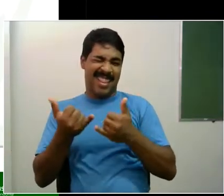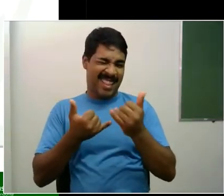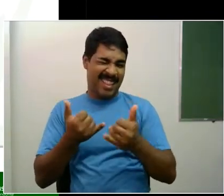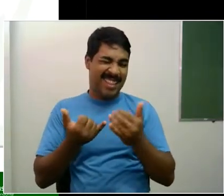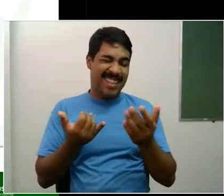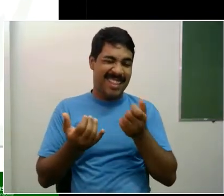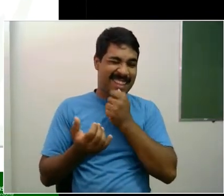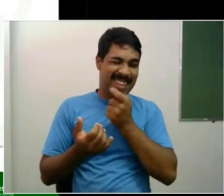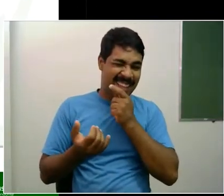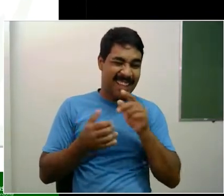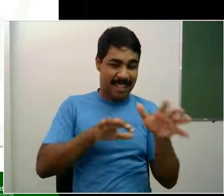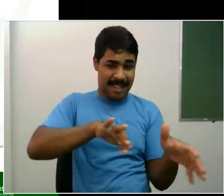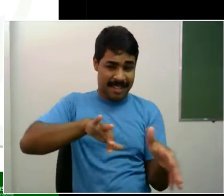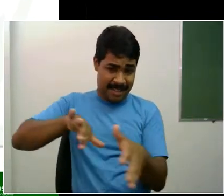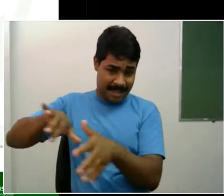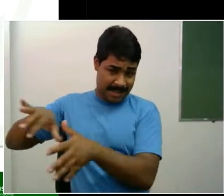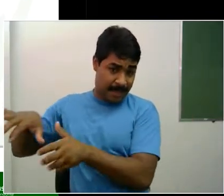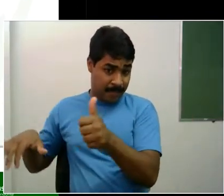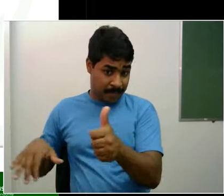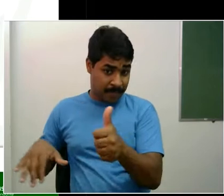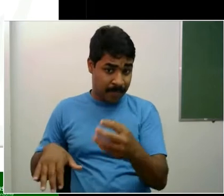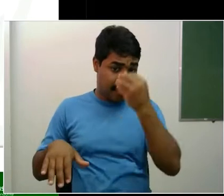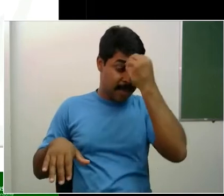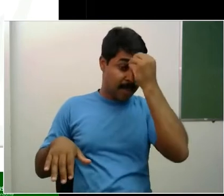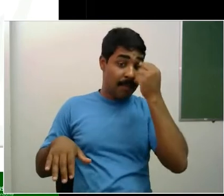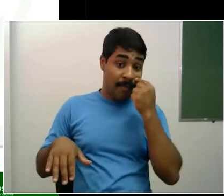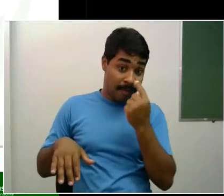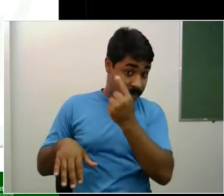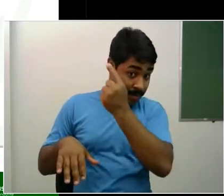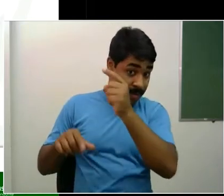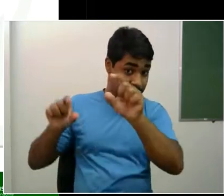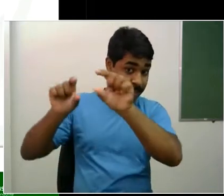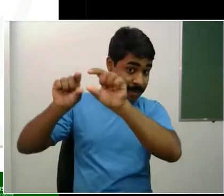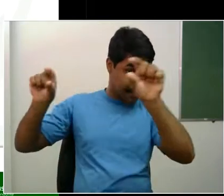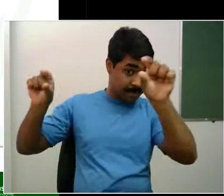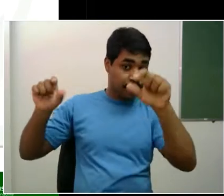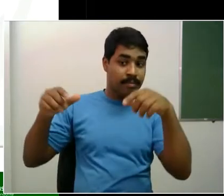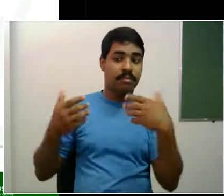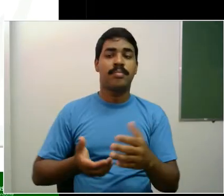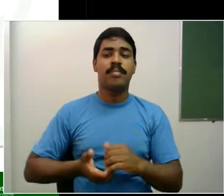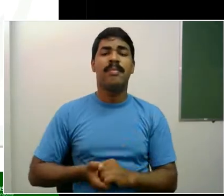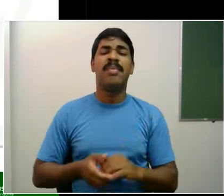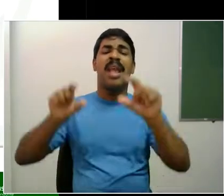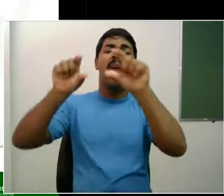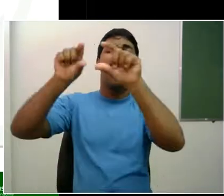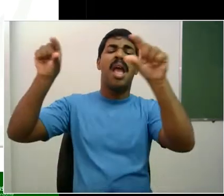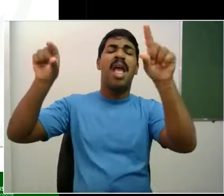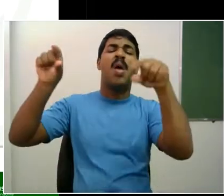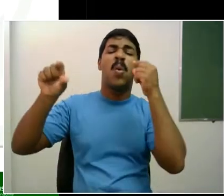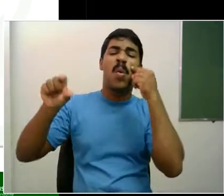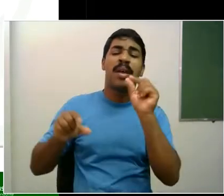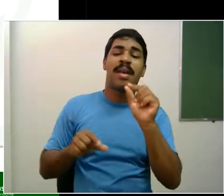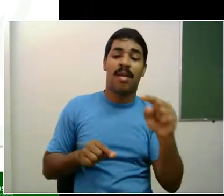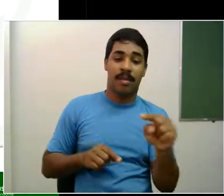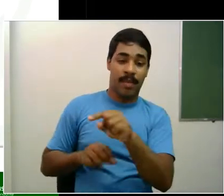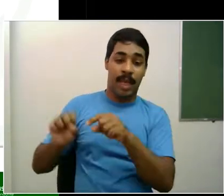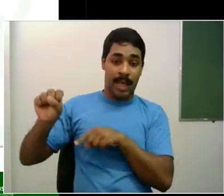descontrair aqui. Então, a forma do solteirinho. Então, a forma do sorvete também. Onde S é a posição